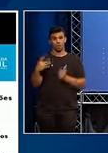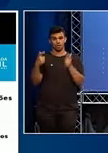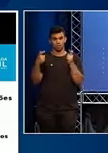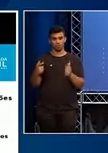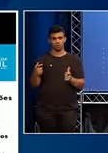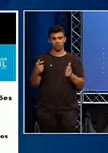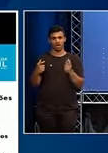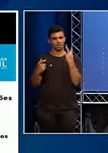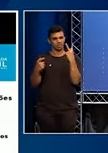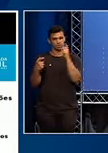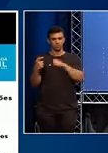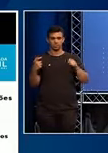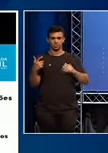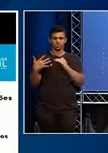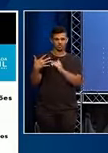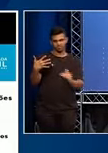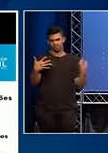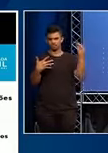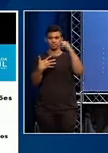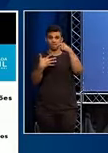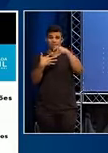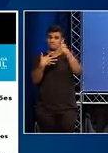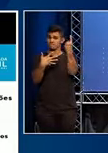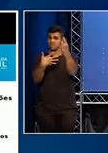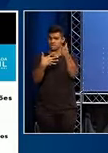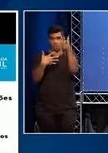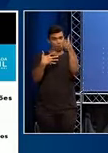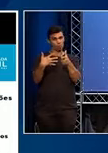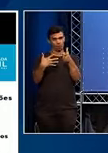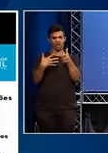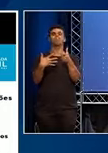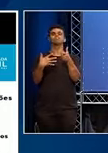2 meses depois para 1º. Então, a Caixa...